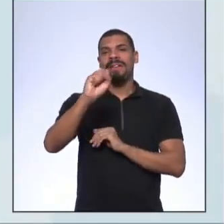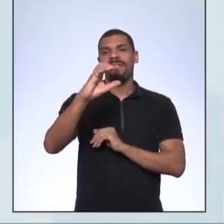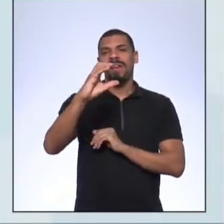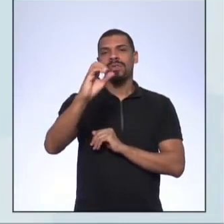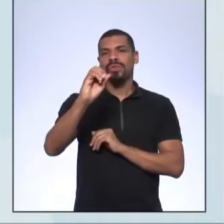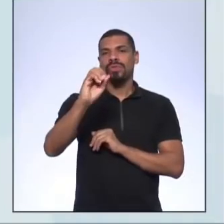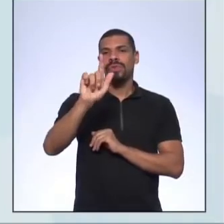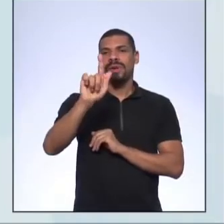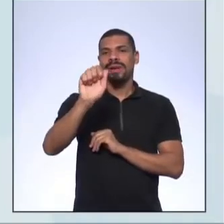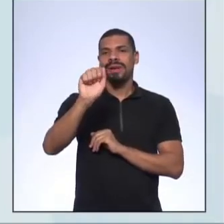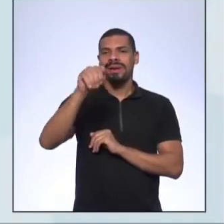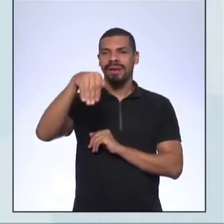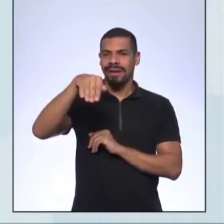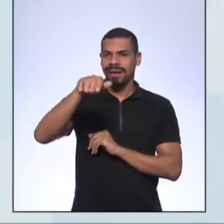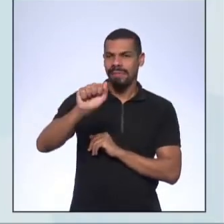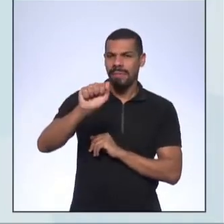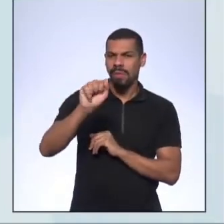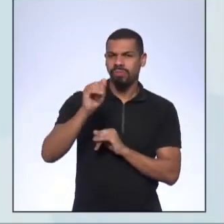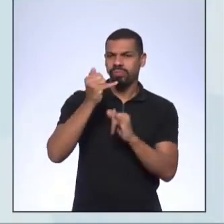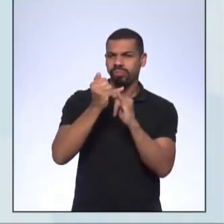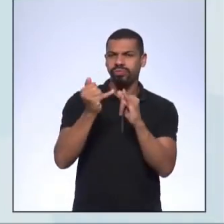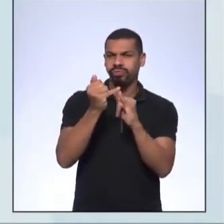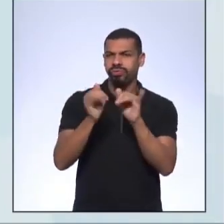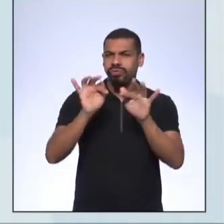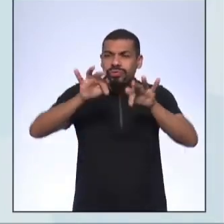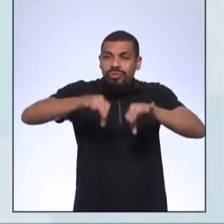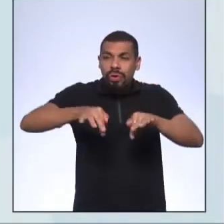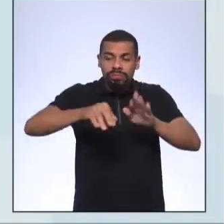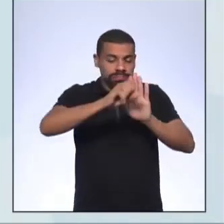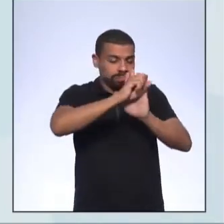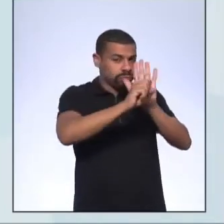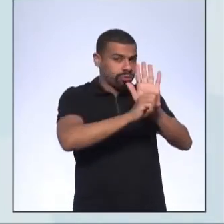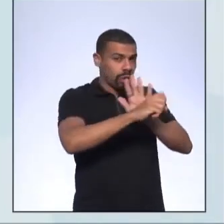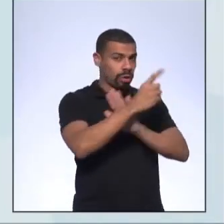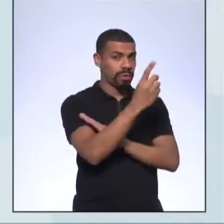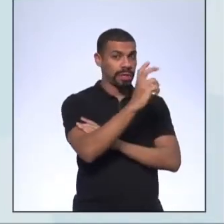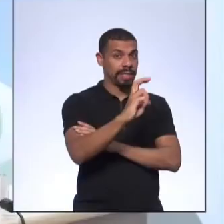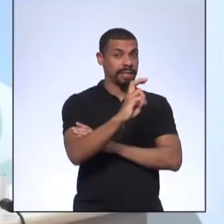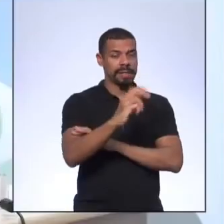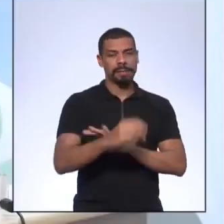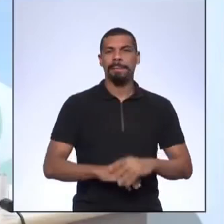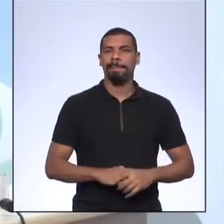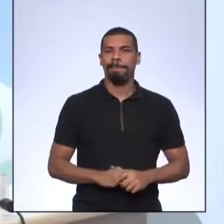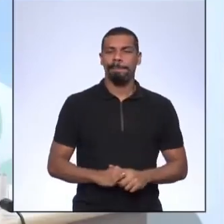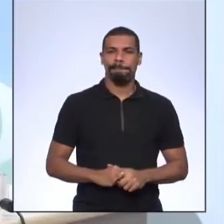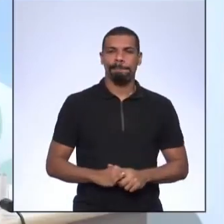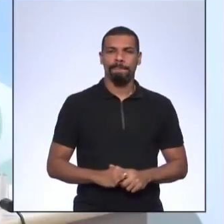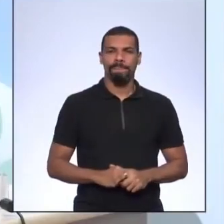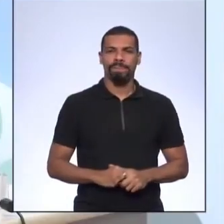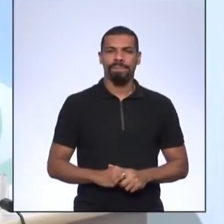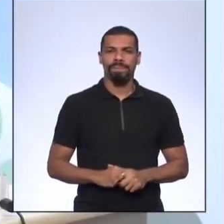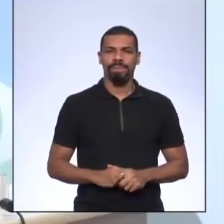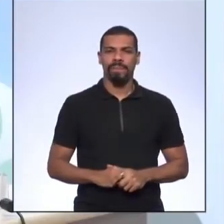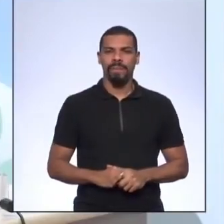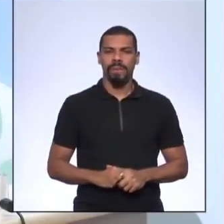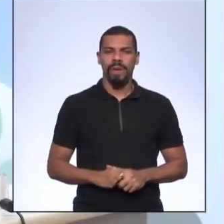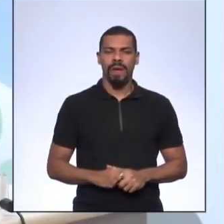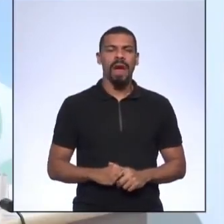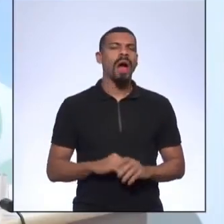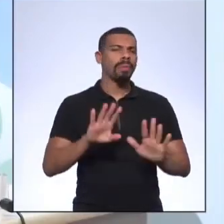já quase no finalzinho do século XV, certo? Então, olha só, gente, vamos pegando